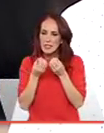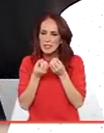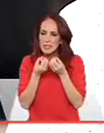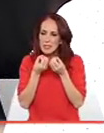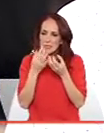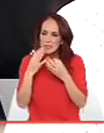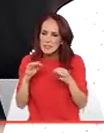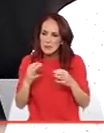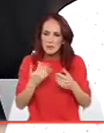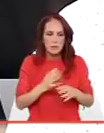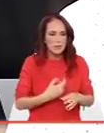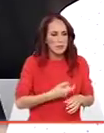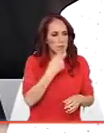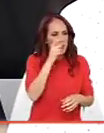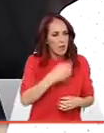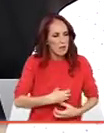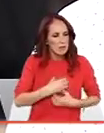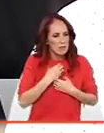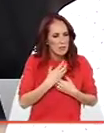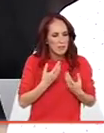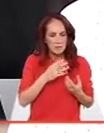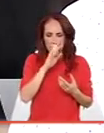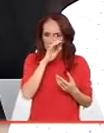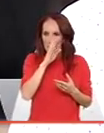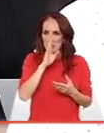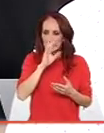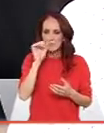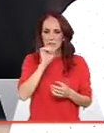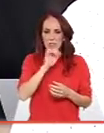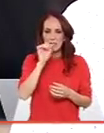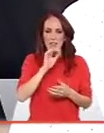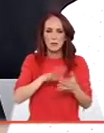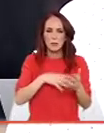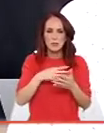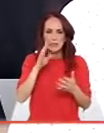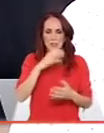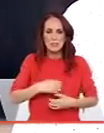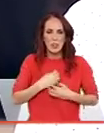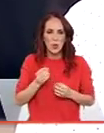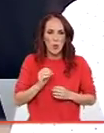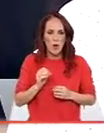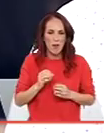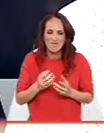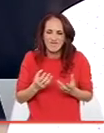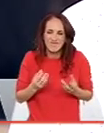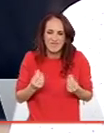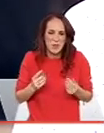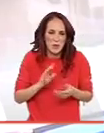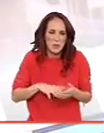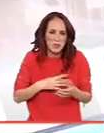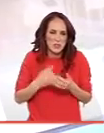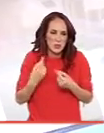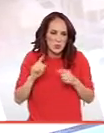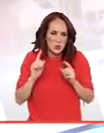recente era é sim não faz sentido cantar a poesia londres ela sente portanto já não é poesia ou outra coisa qualquer